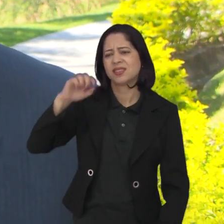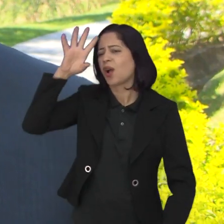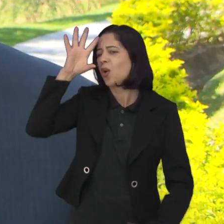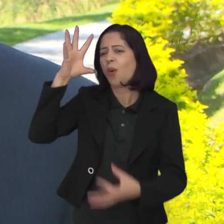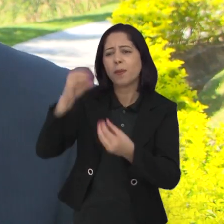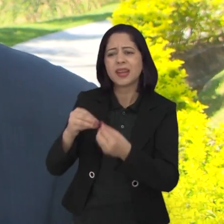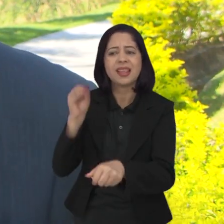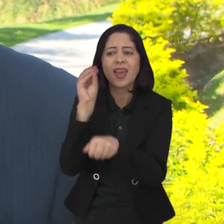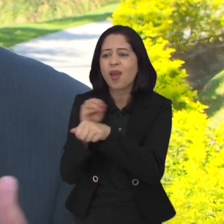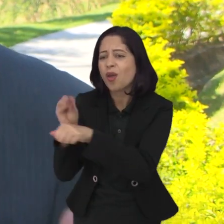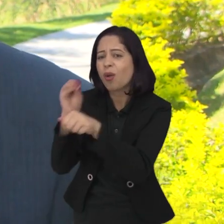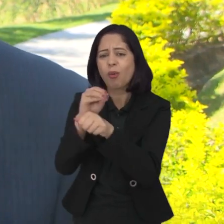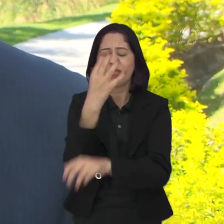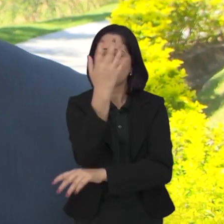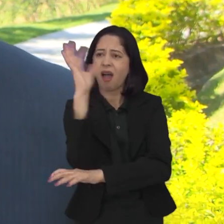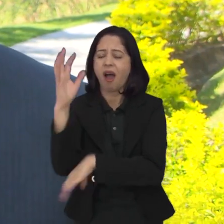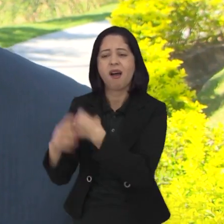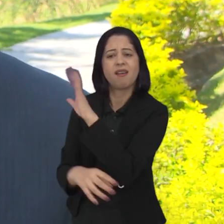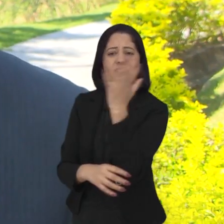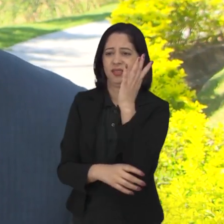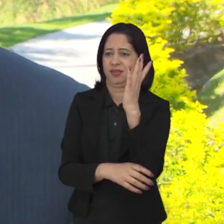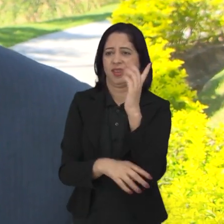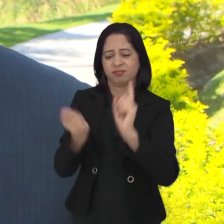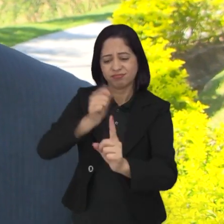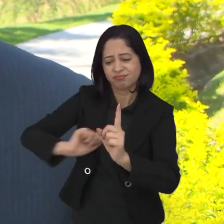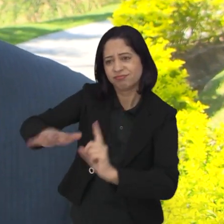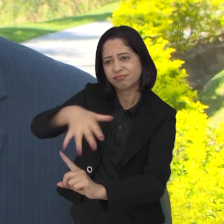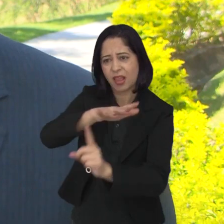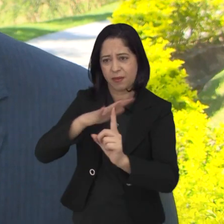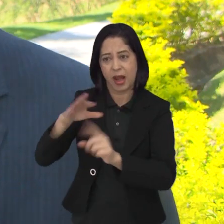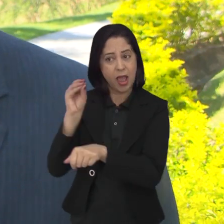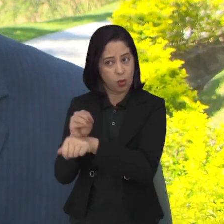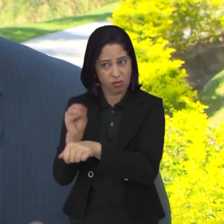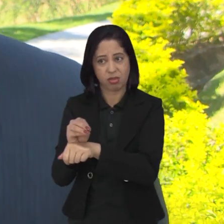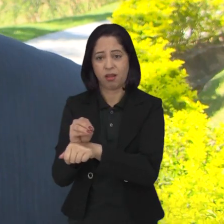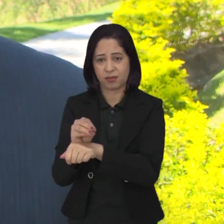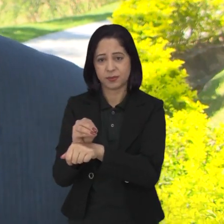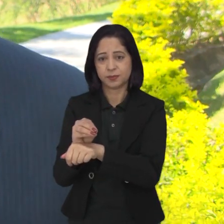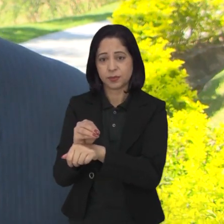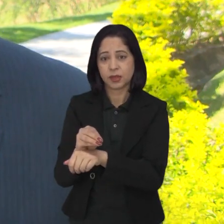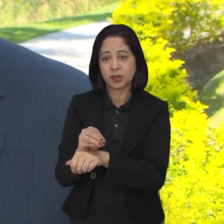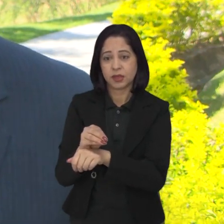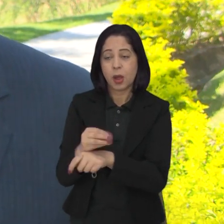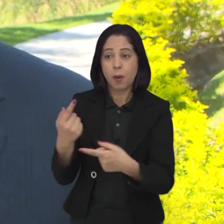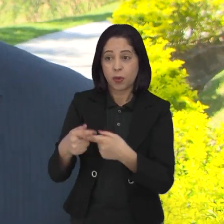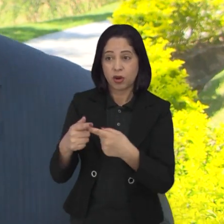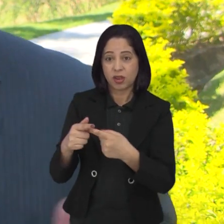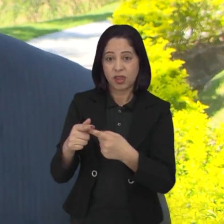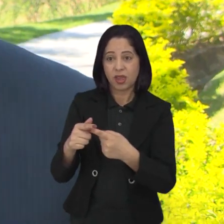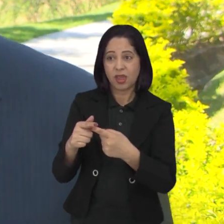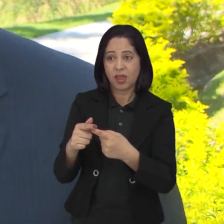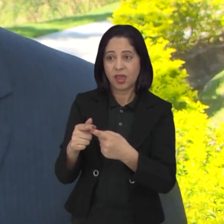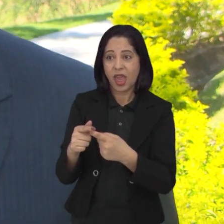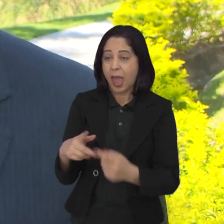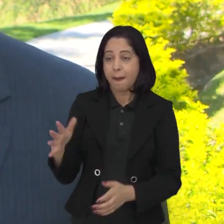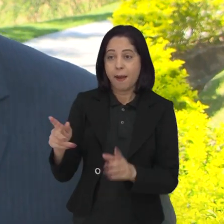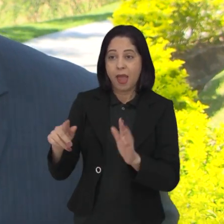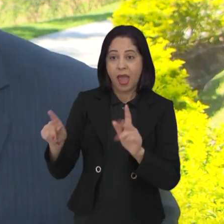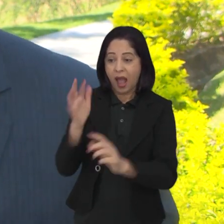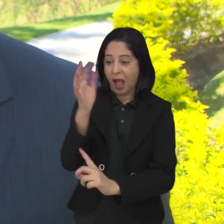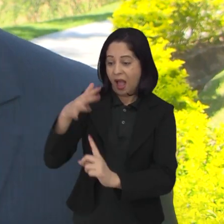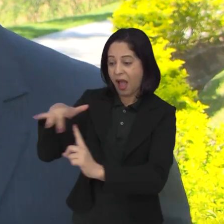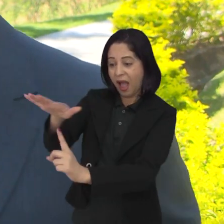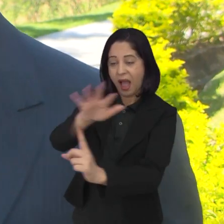patrimônio ecológico para que elas possam participar mais ativamente dessa proteção. Afinal de contas, é uma proteção do nosso patrimônio ecológico,